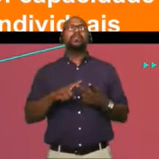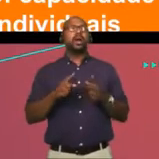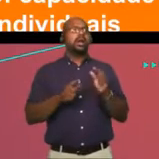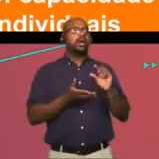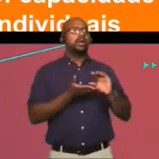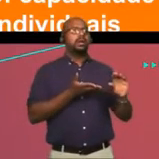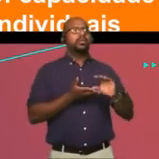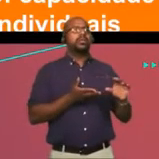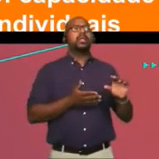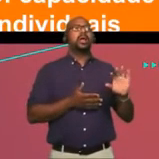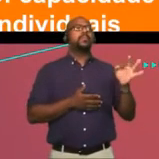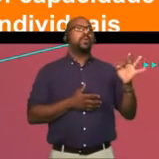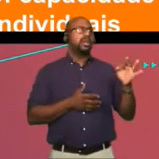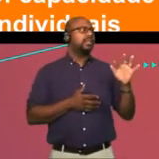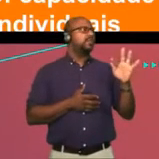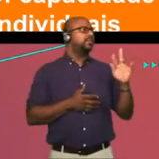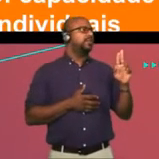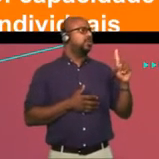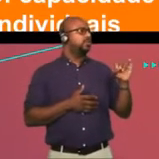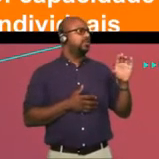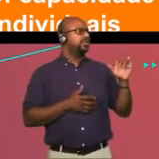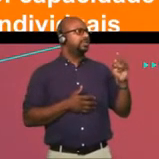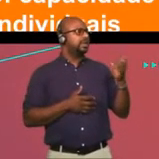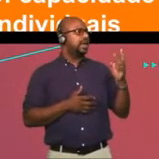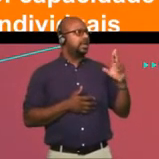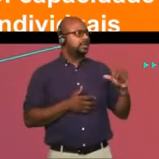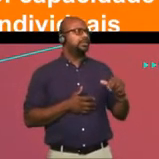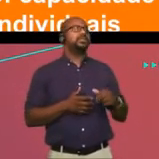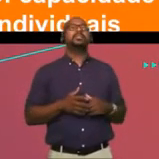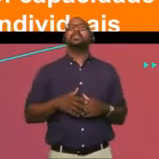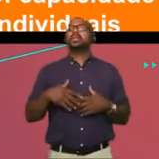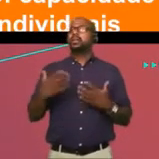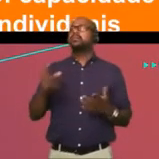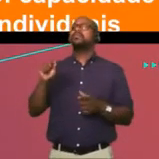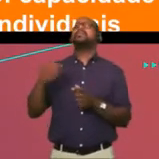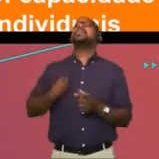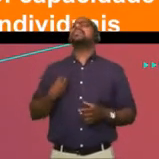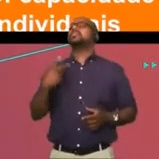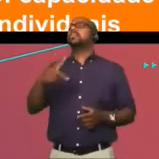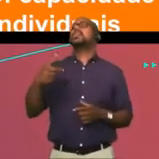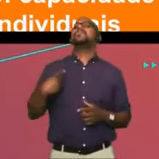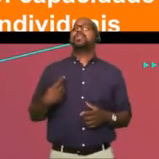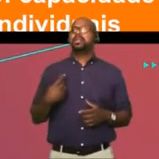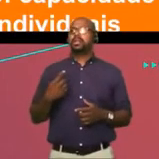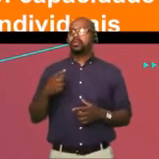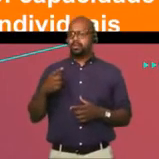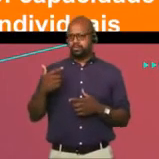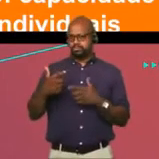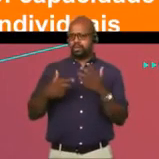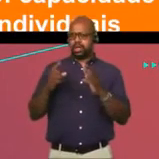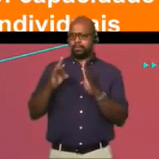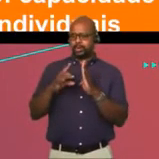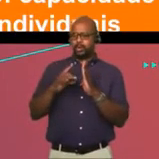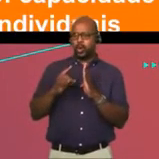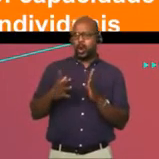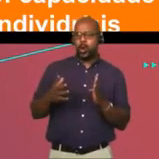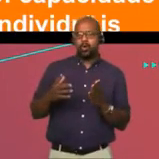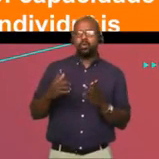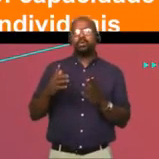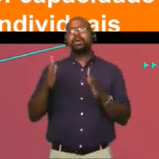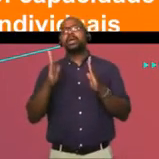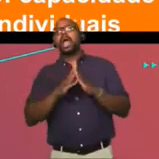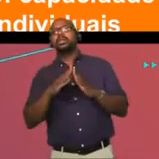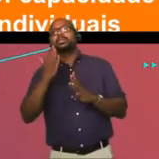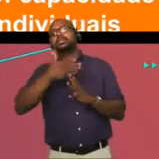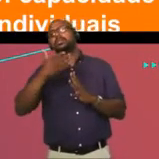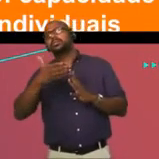as moedas fiduciárias O que que você vai poder fazer da sua vida financeira as casas vão ser customizadas Enfim tudo